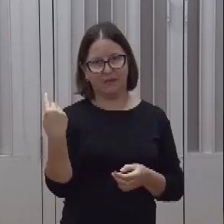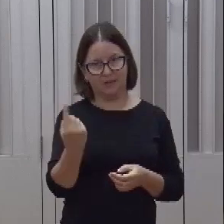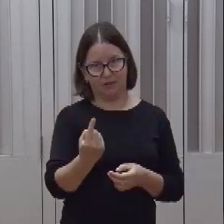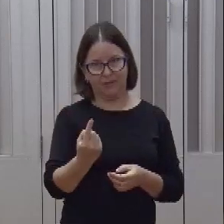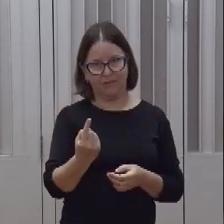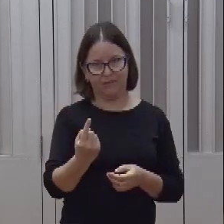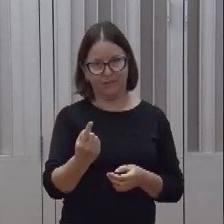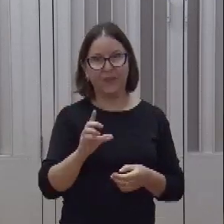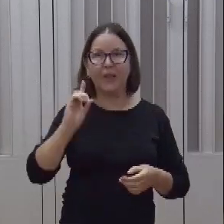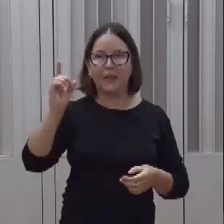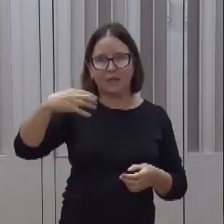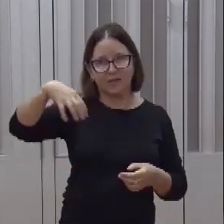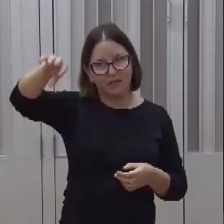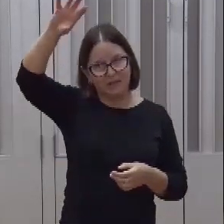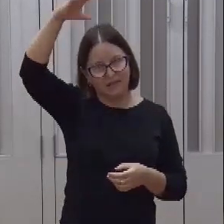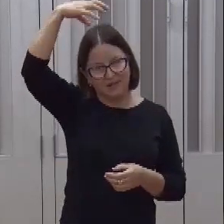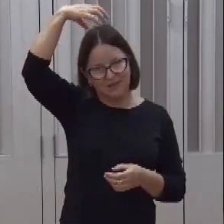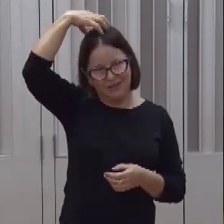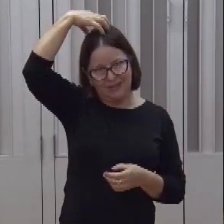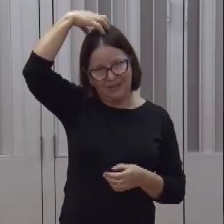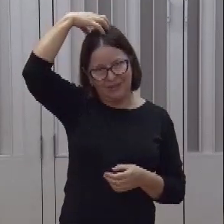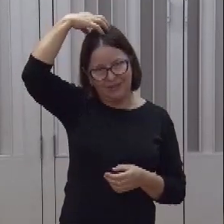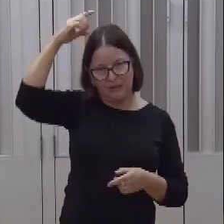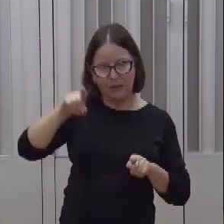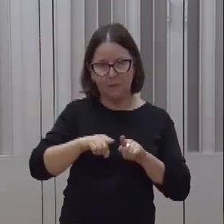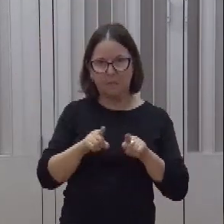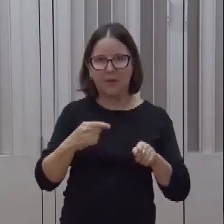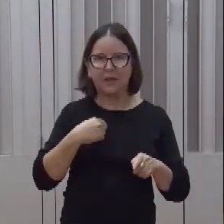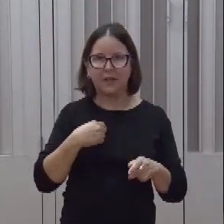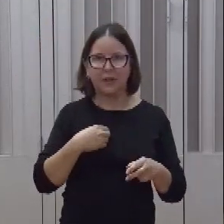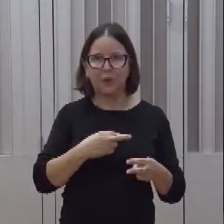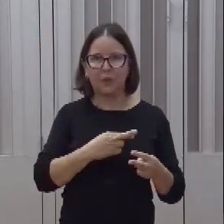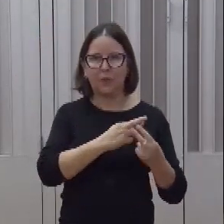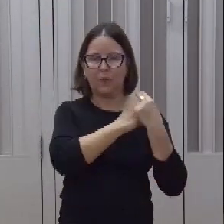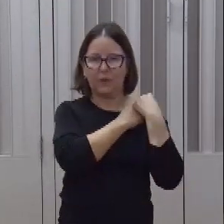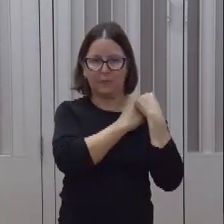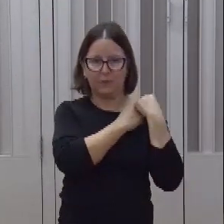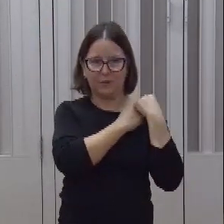Deus é soberano, mas eu sou responsável.